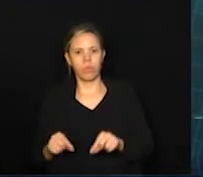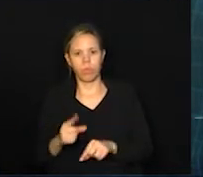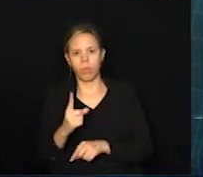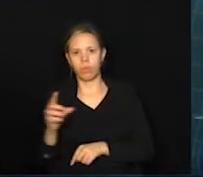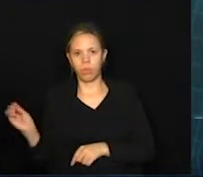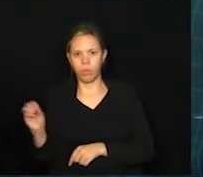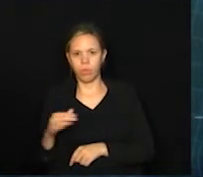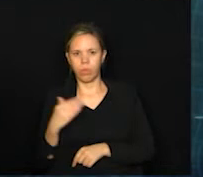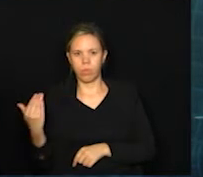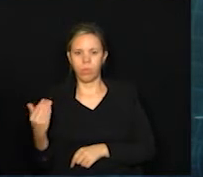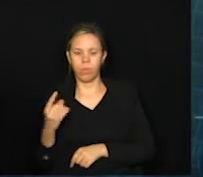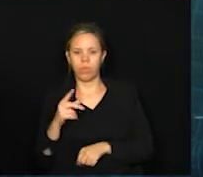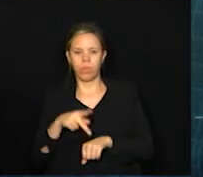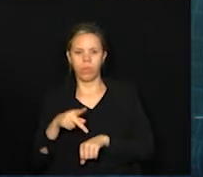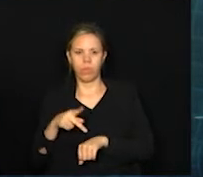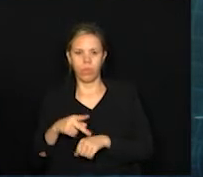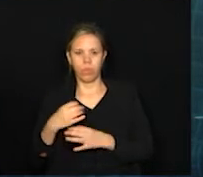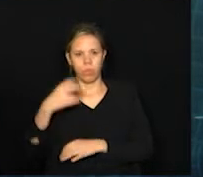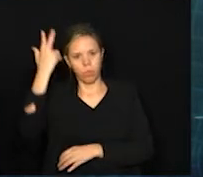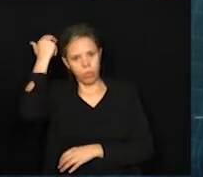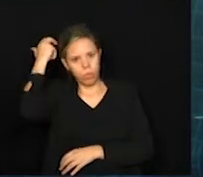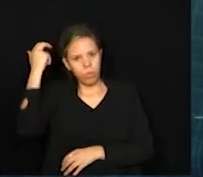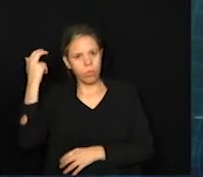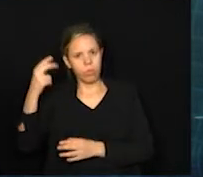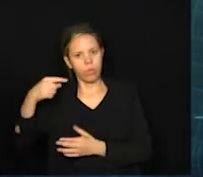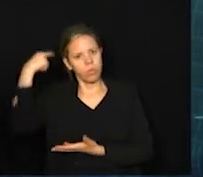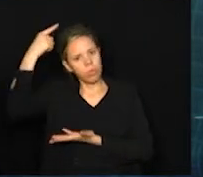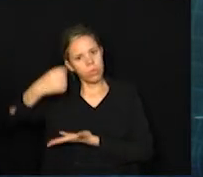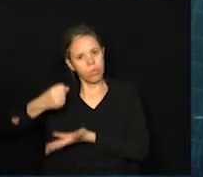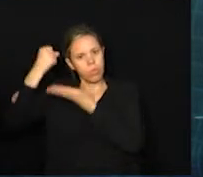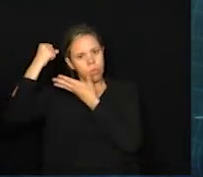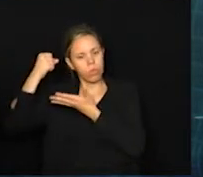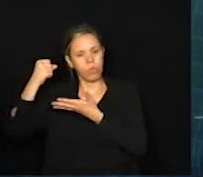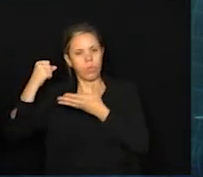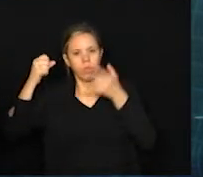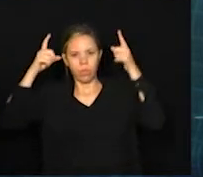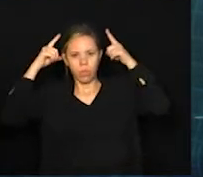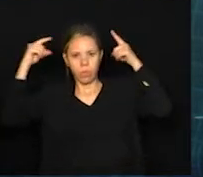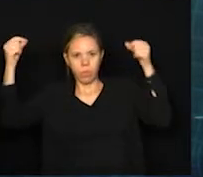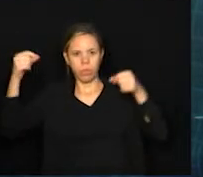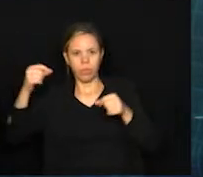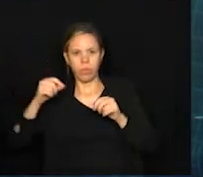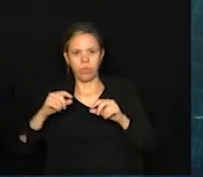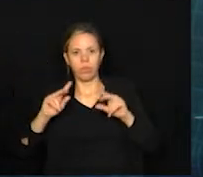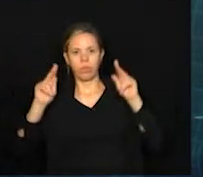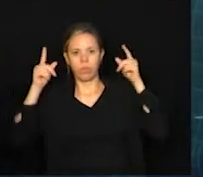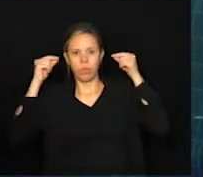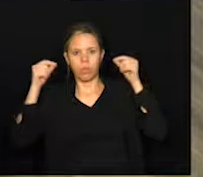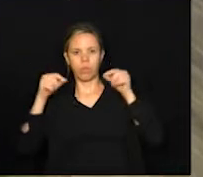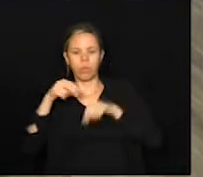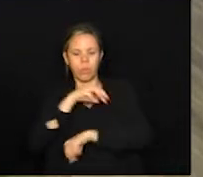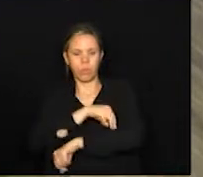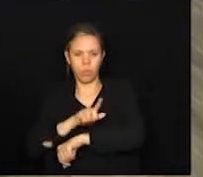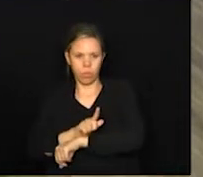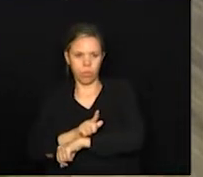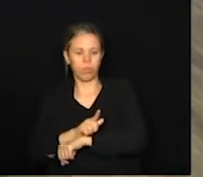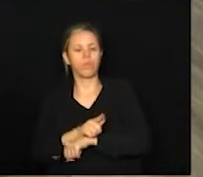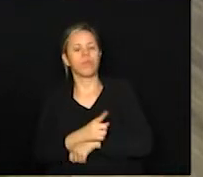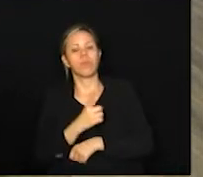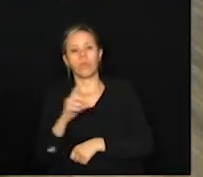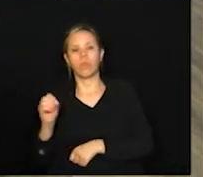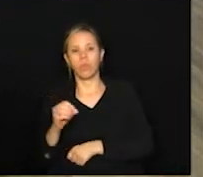100 óbitos: Pedreira, Engenheiro Coelho, Santo Antônio de Posse, Morungaba e Olambra. 10